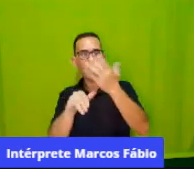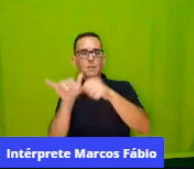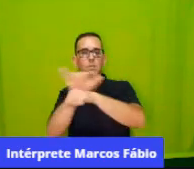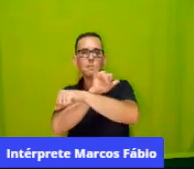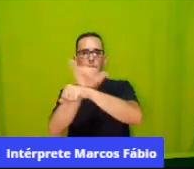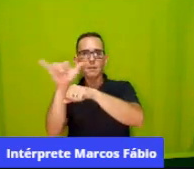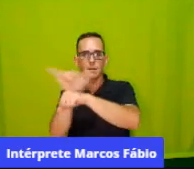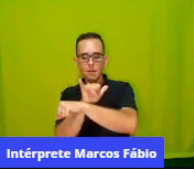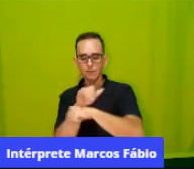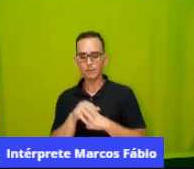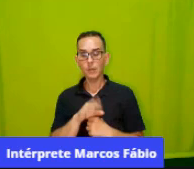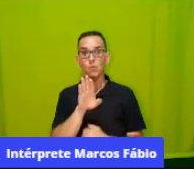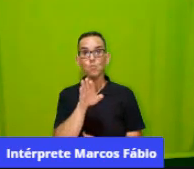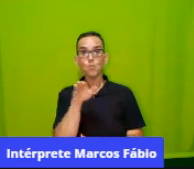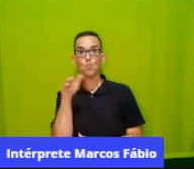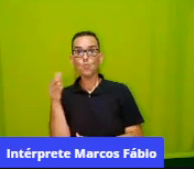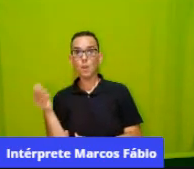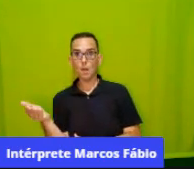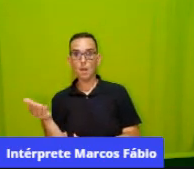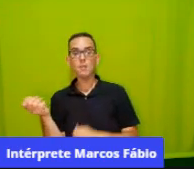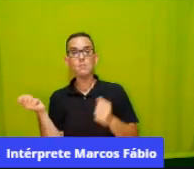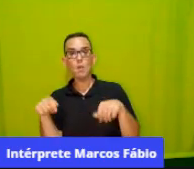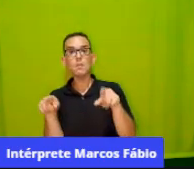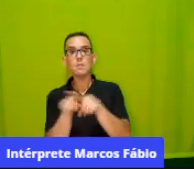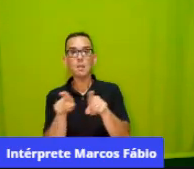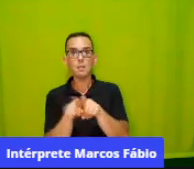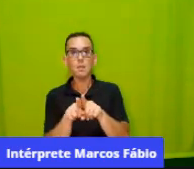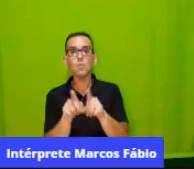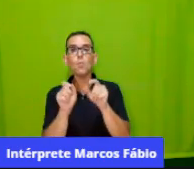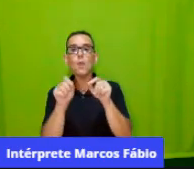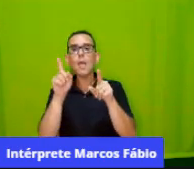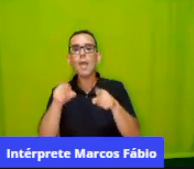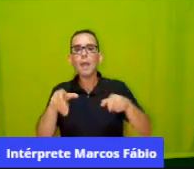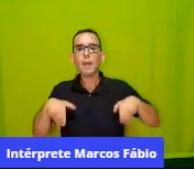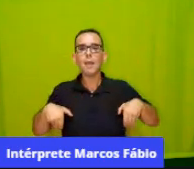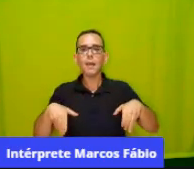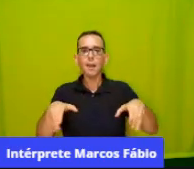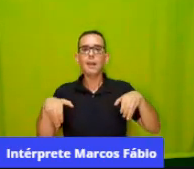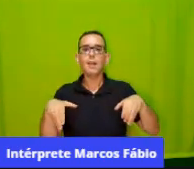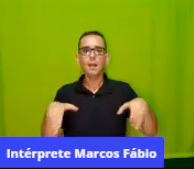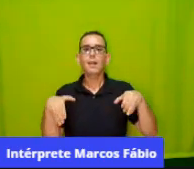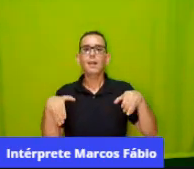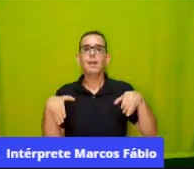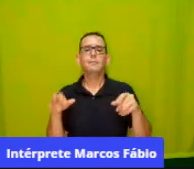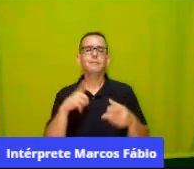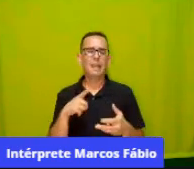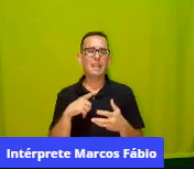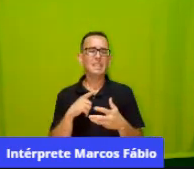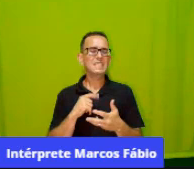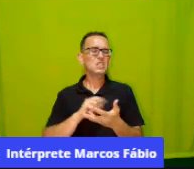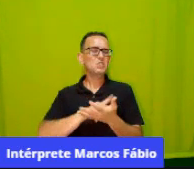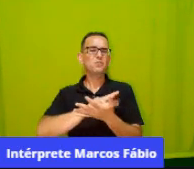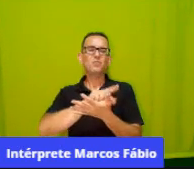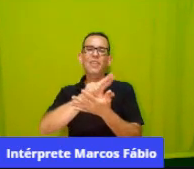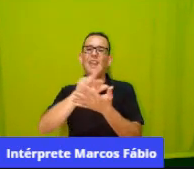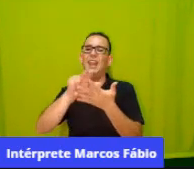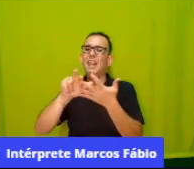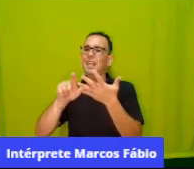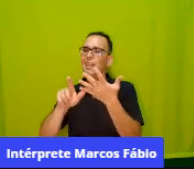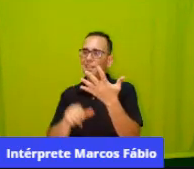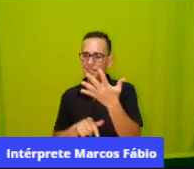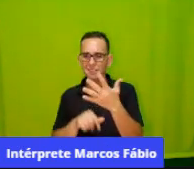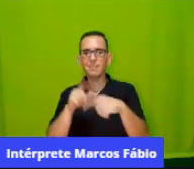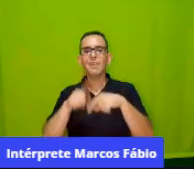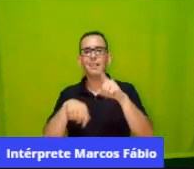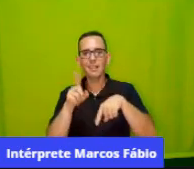Do lado, o auxílio de mobilidade, que é a cadeira de rodas. Então, tem N tipos de cadeiras de rodas